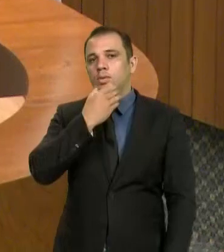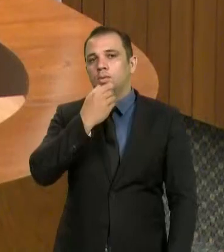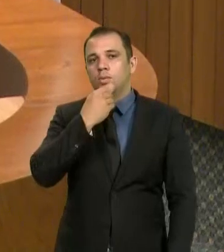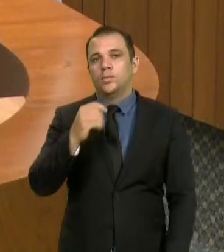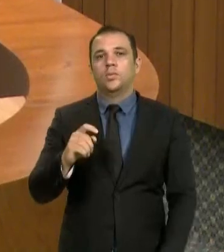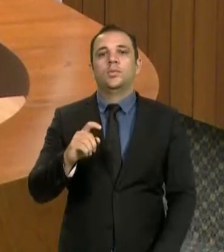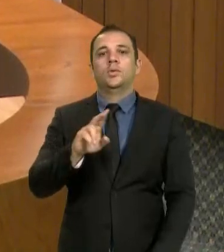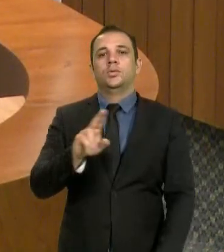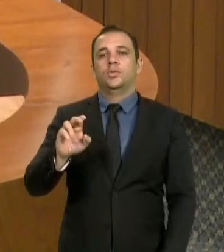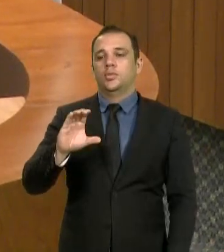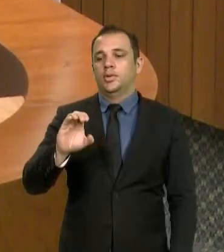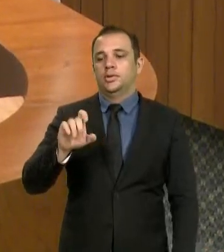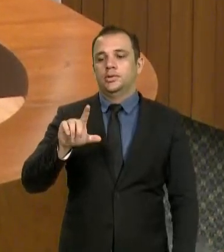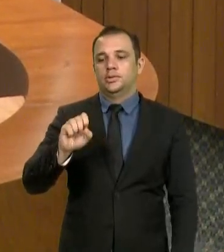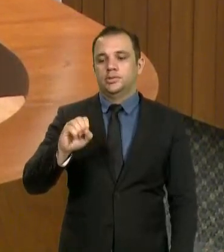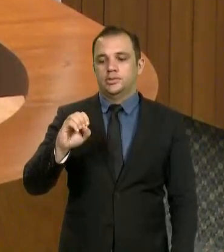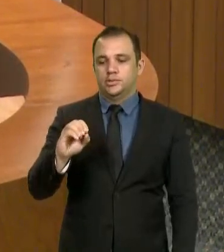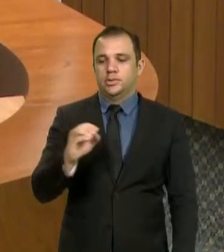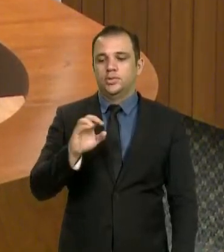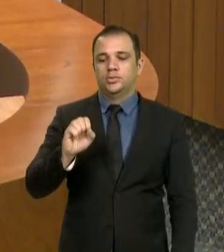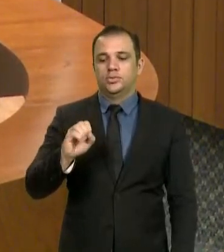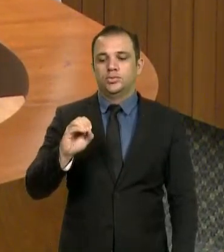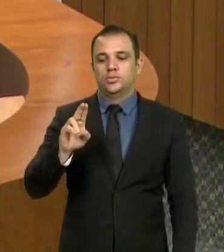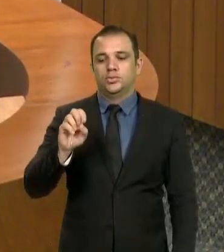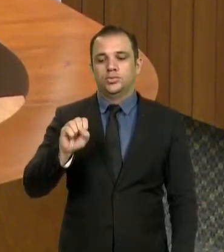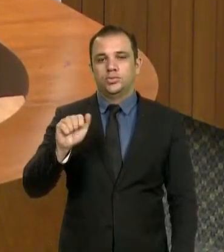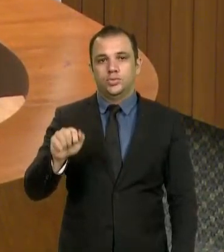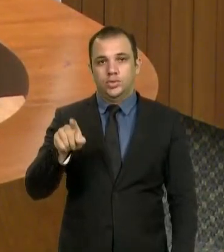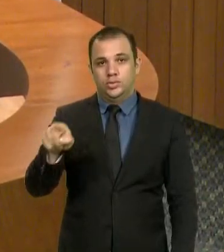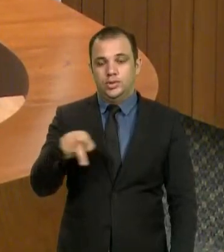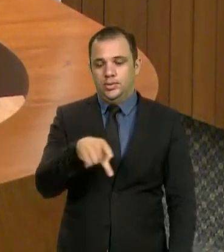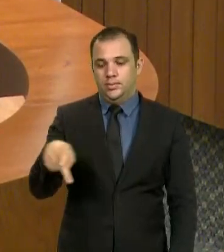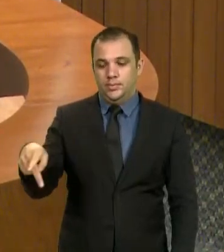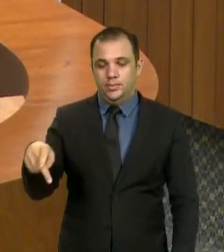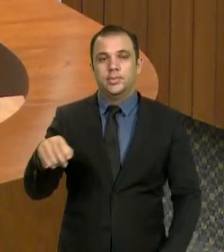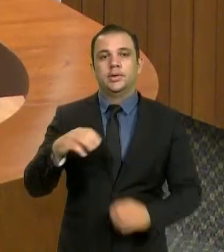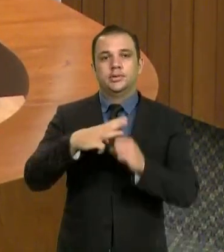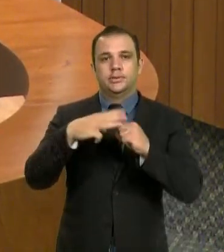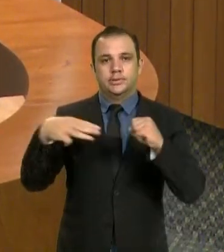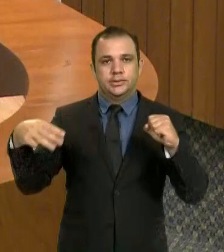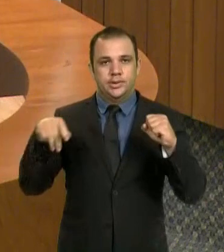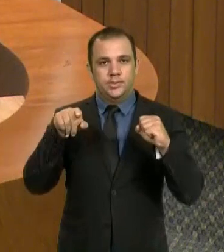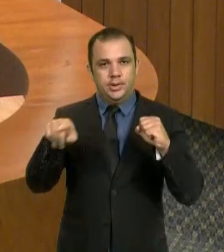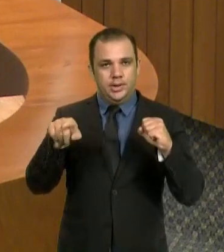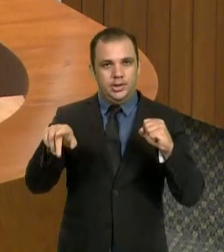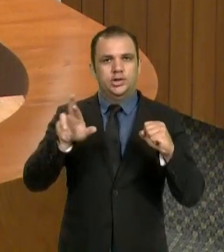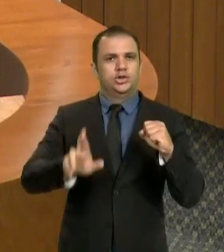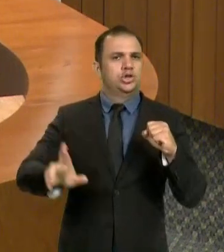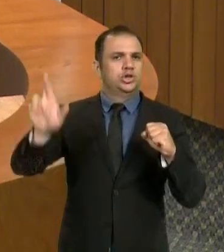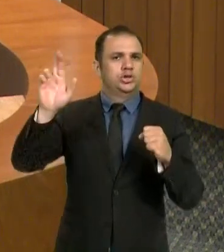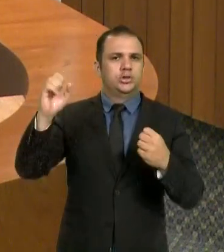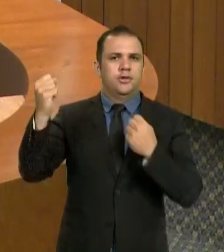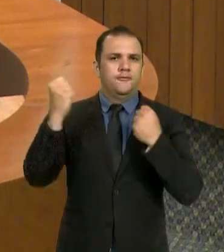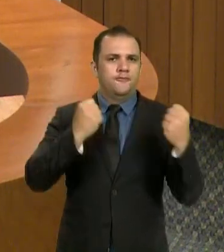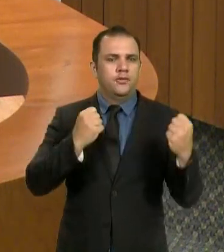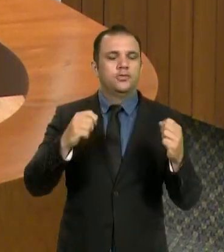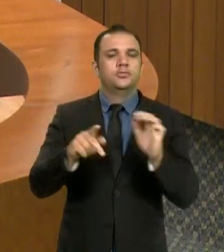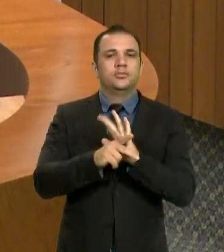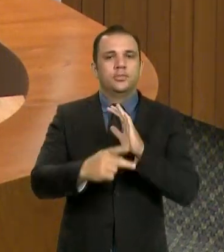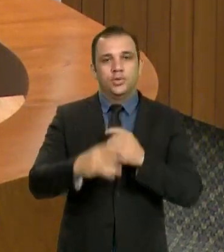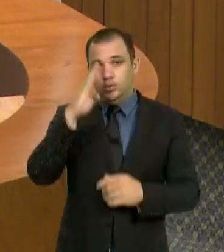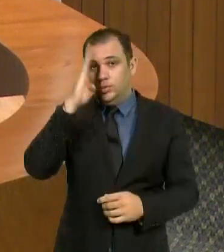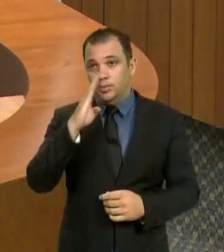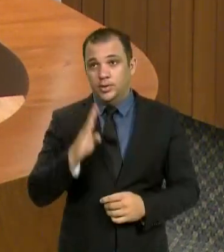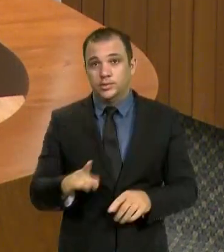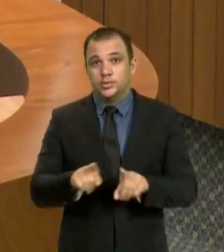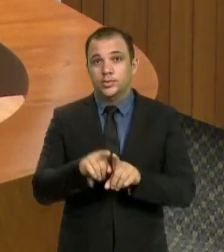recentemente presidente do SEBRAE, uma entidade muito forte aqui, não só no Brasil, mas também aqui no Maranhão.